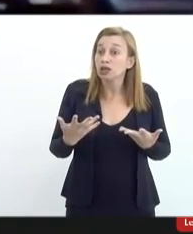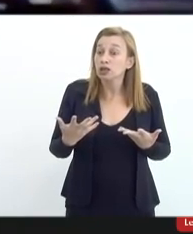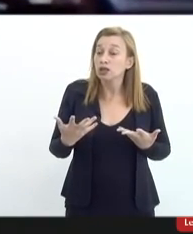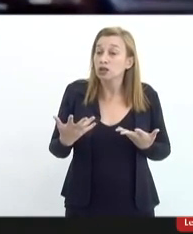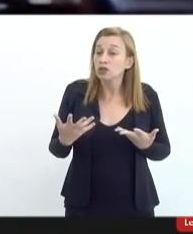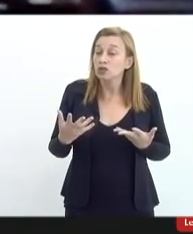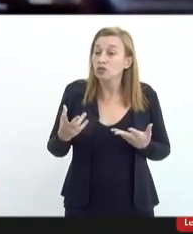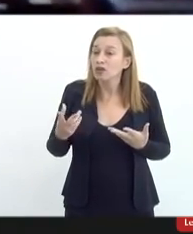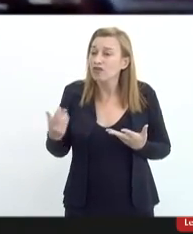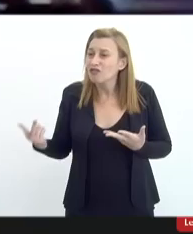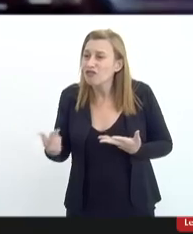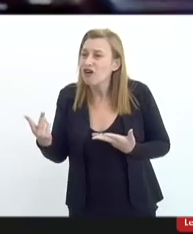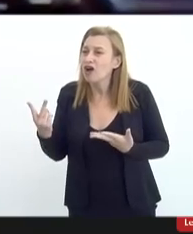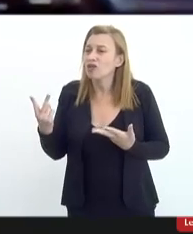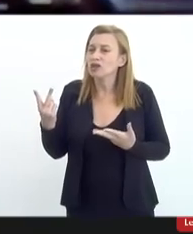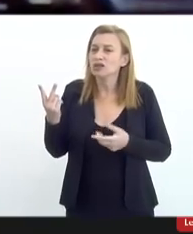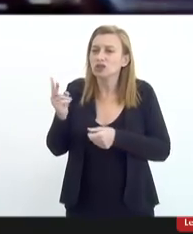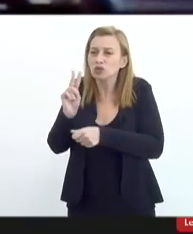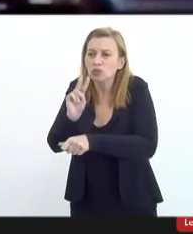preservação